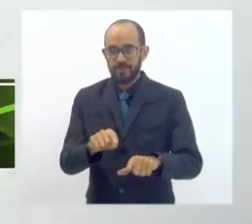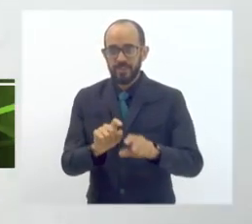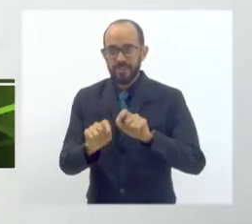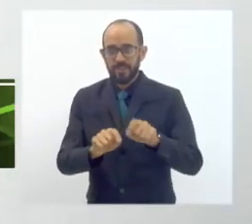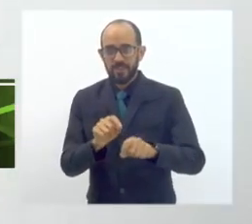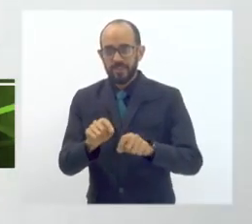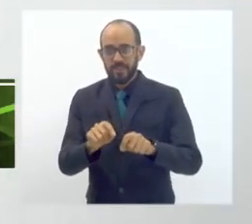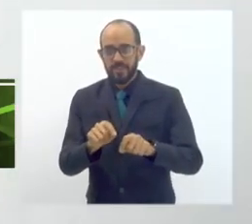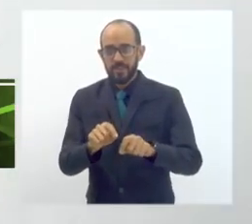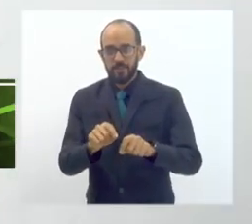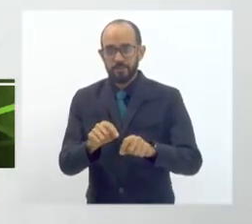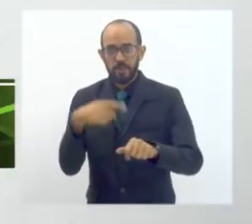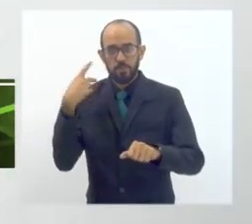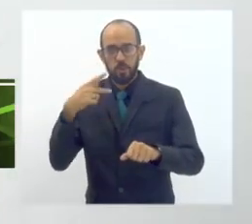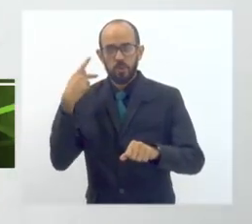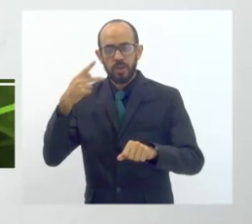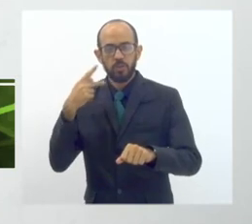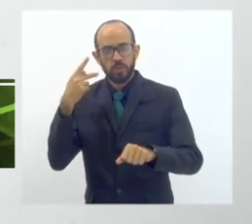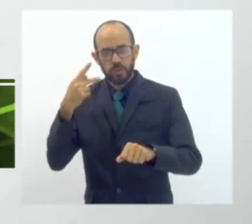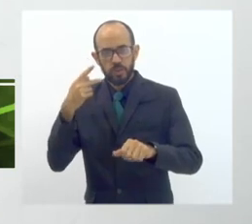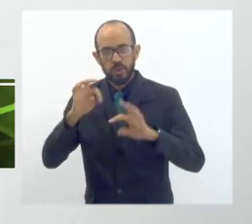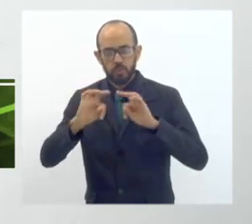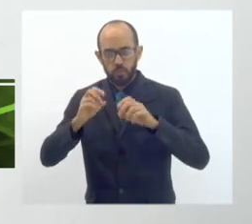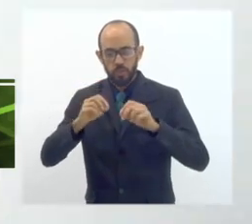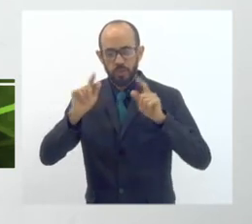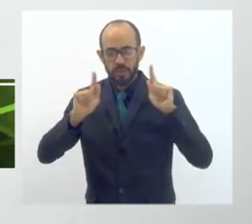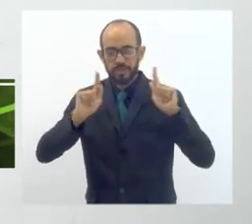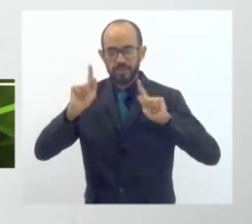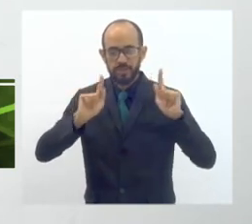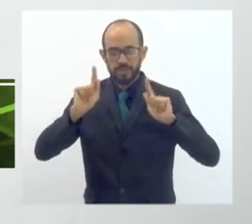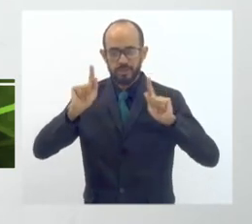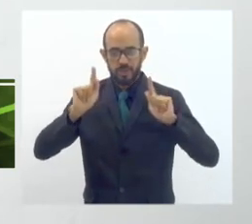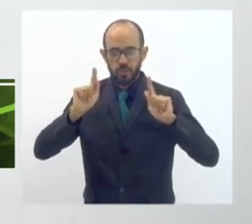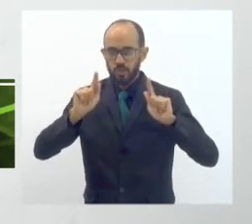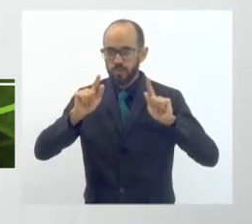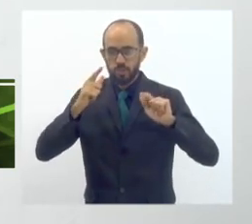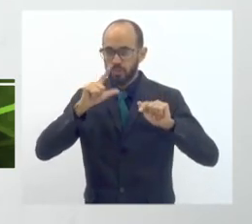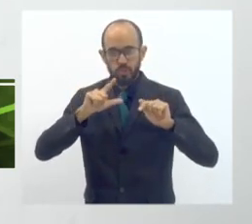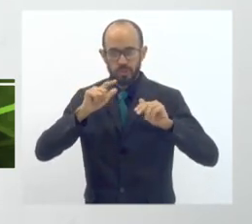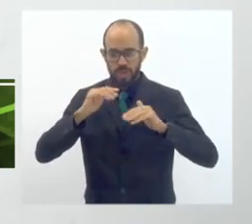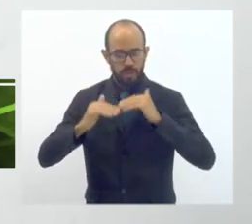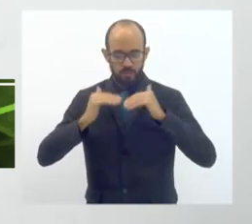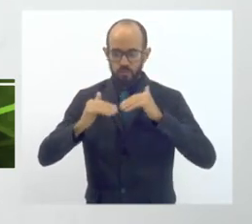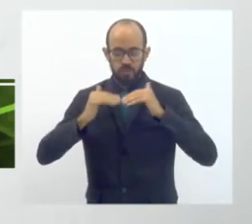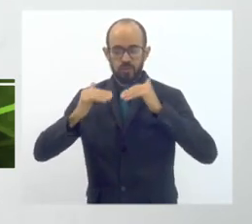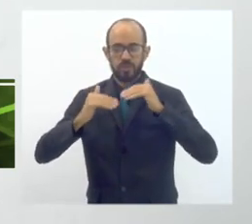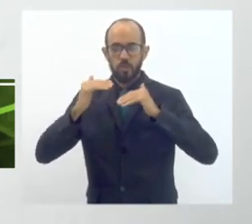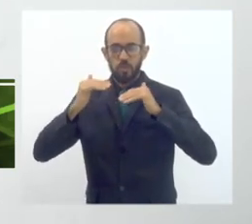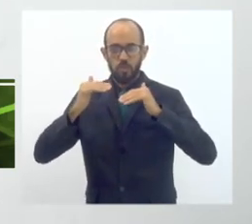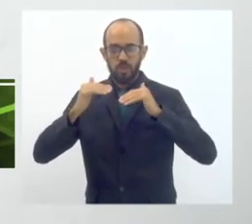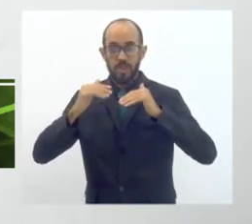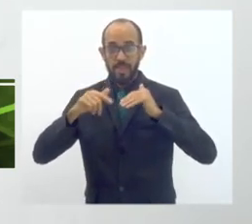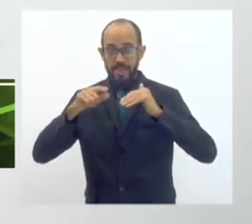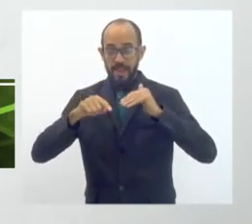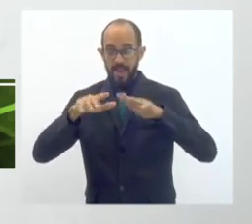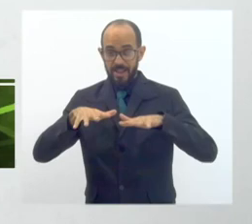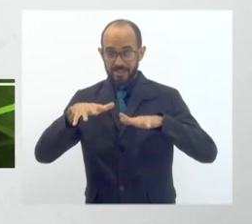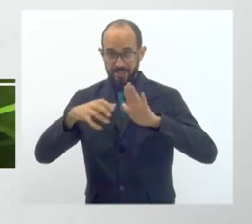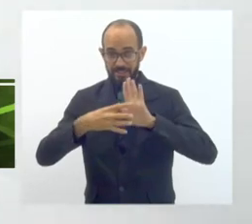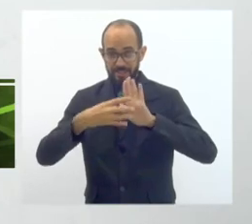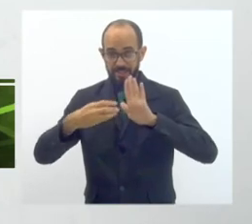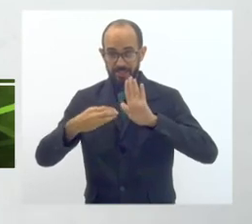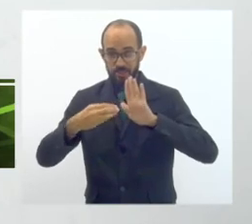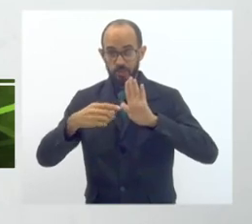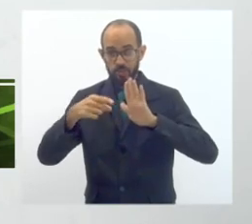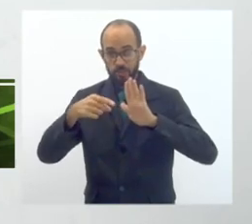procuradoria, toda a parte de licitação, nós não conseguiríamos ir muito longe. E, nessa estruturação, a nossa presidente Fátima deu